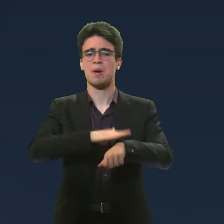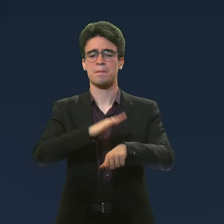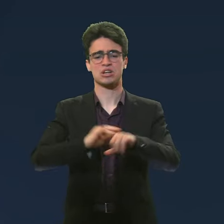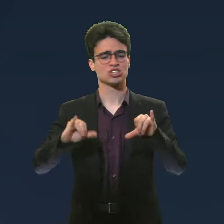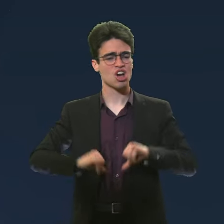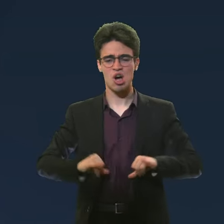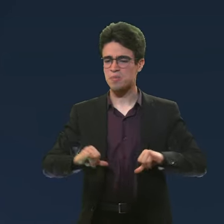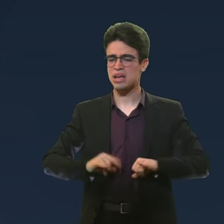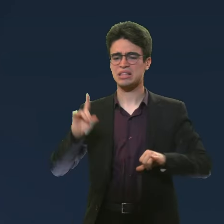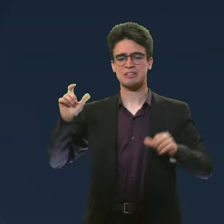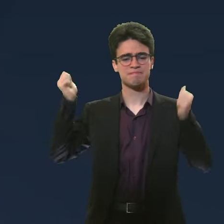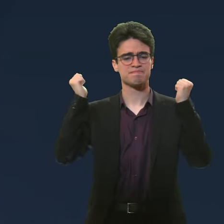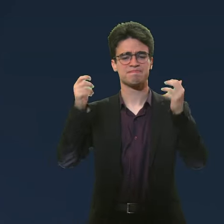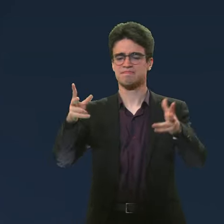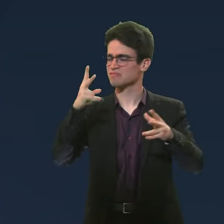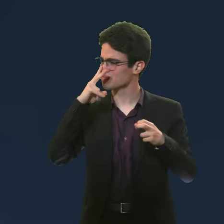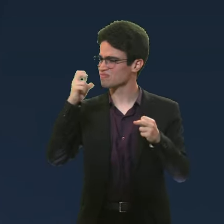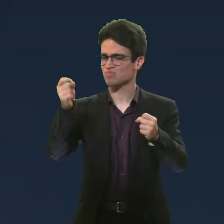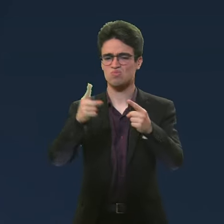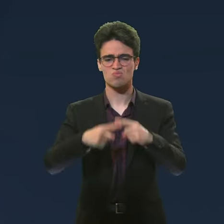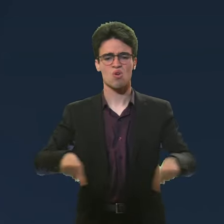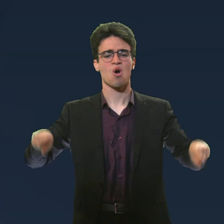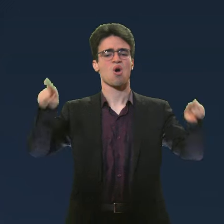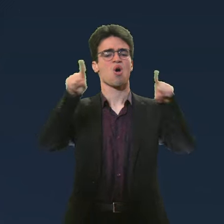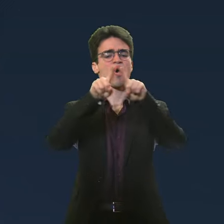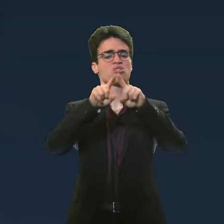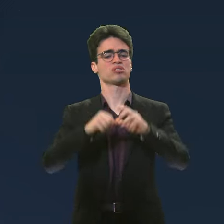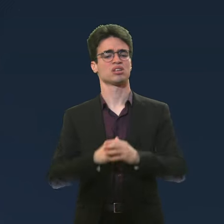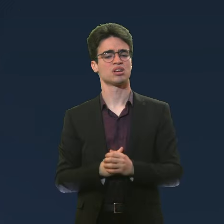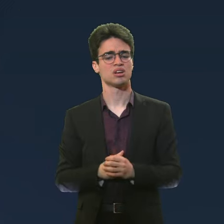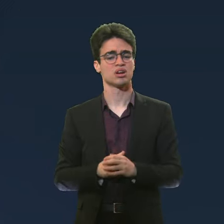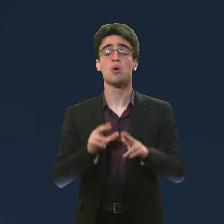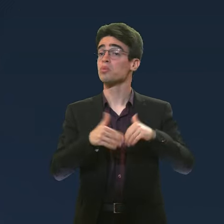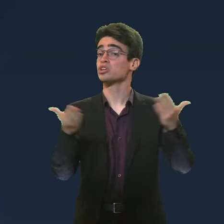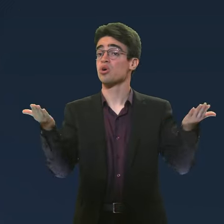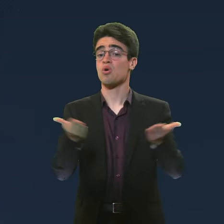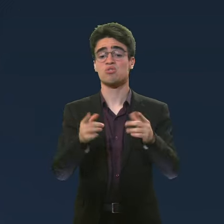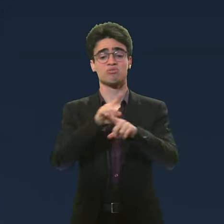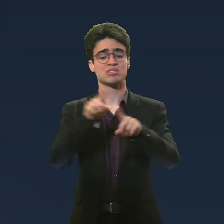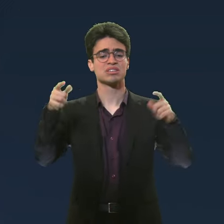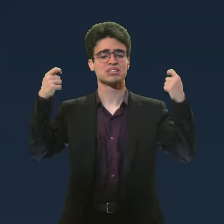de você ter uma confiança